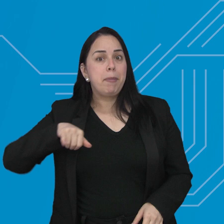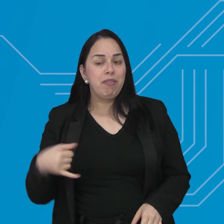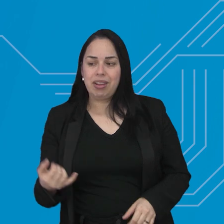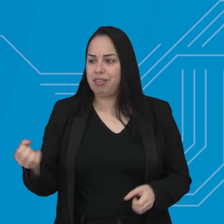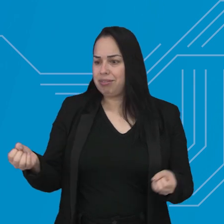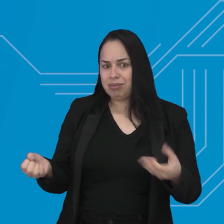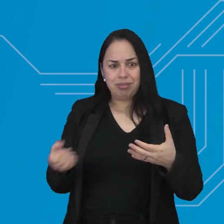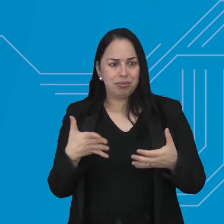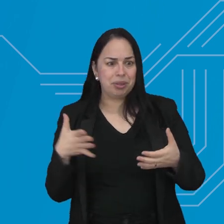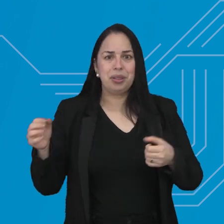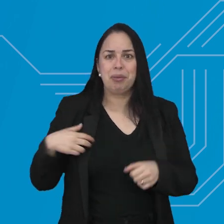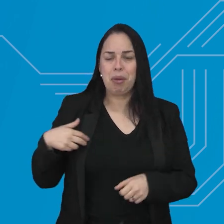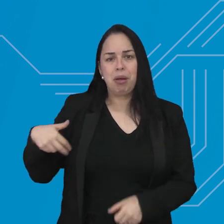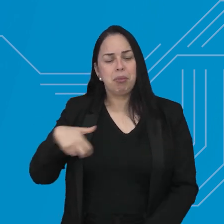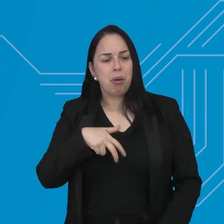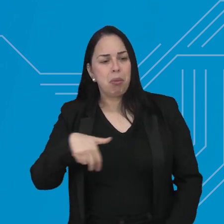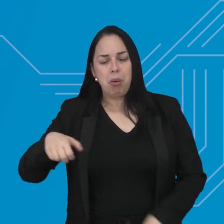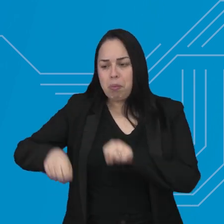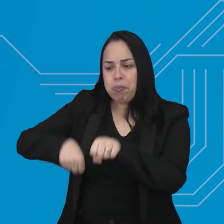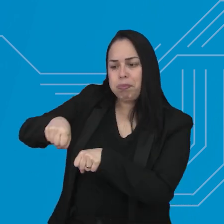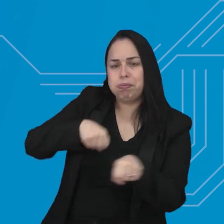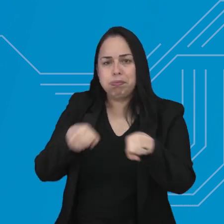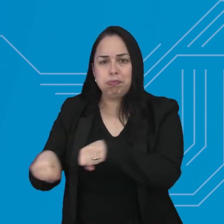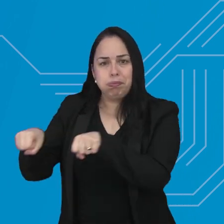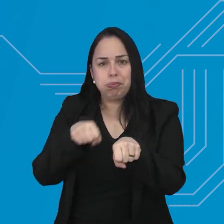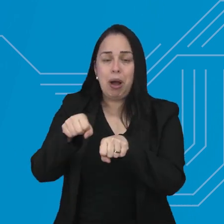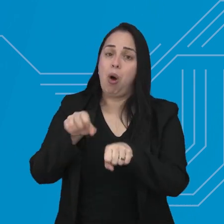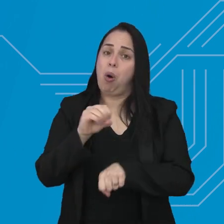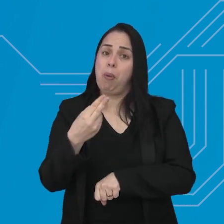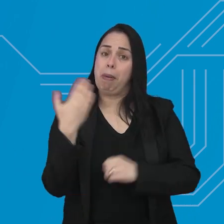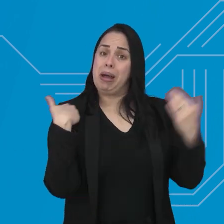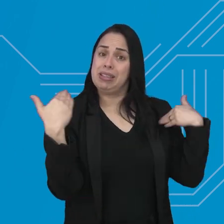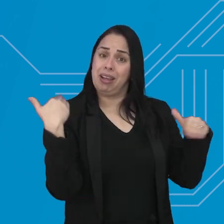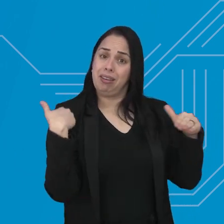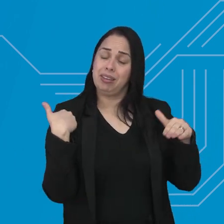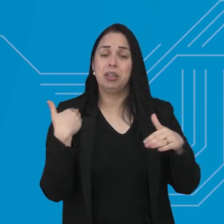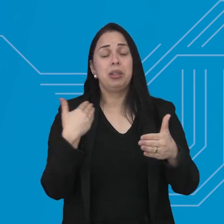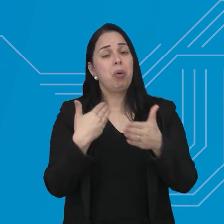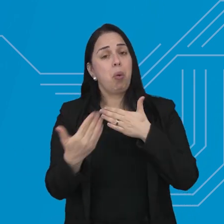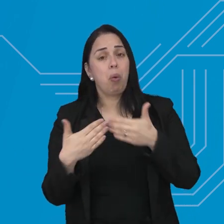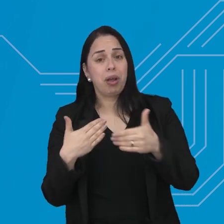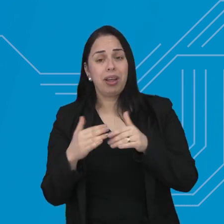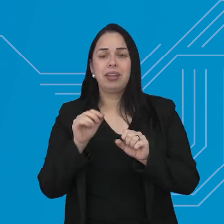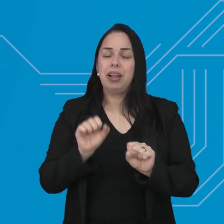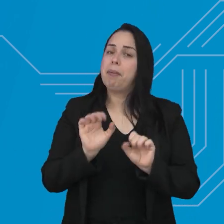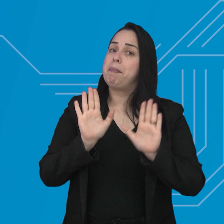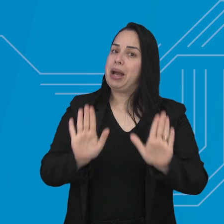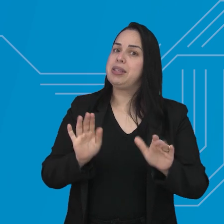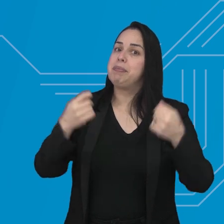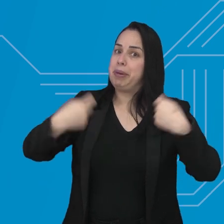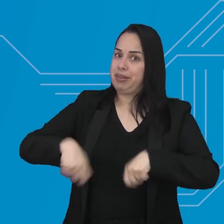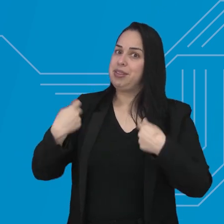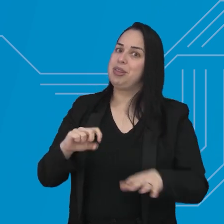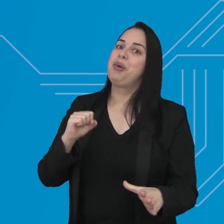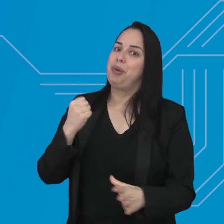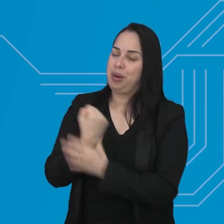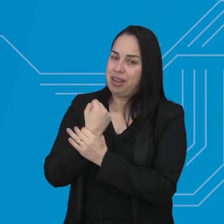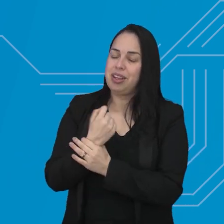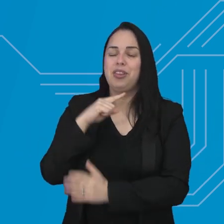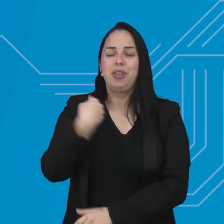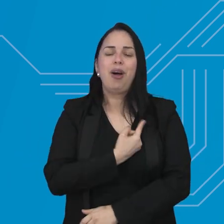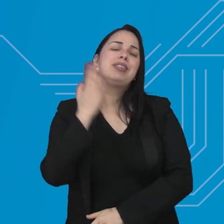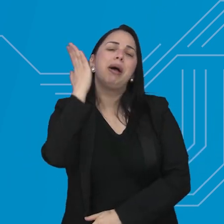gente aproveitando as novidades para agilizar o trajeto para o trabalho ou então por diversão e lazer. Seja qual for a opção, uma coisa é